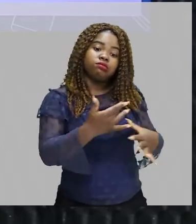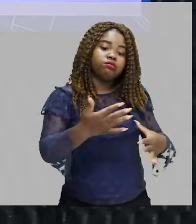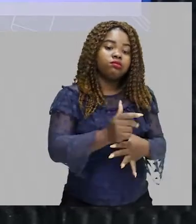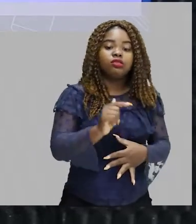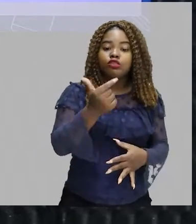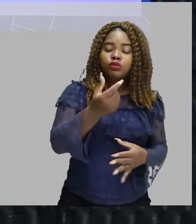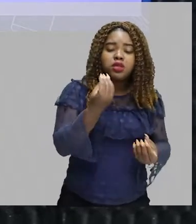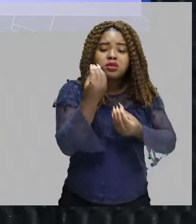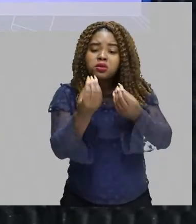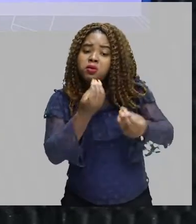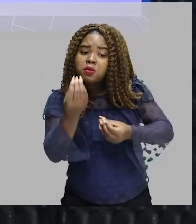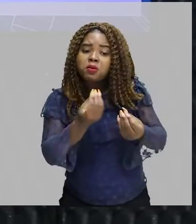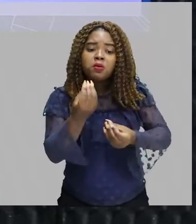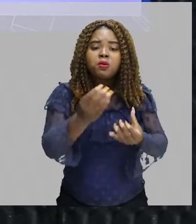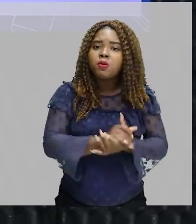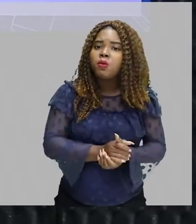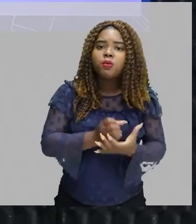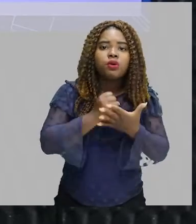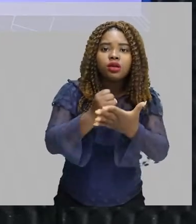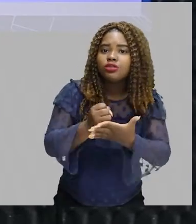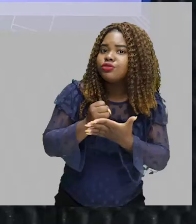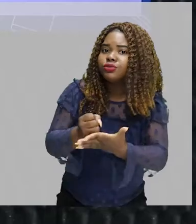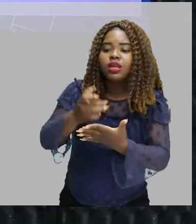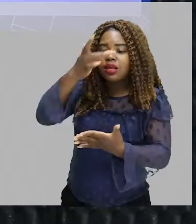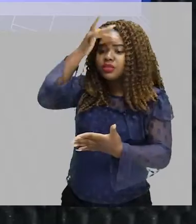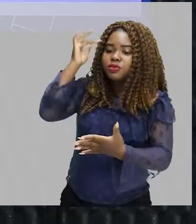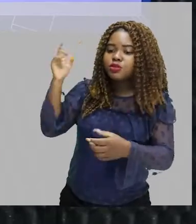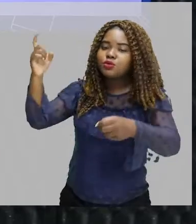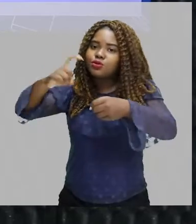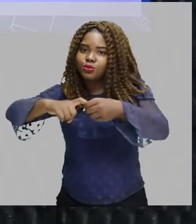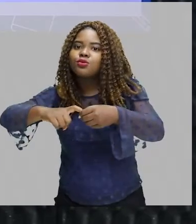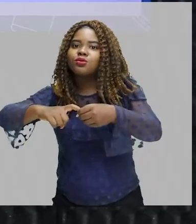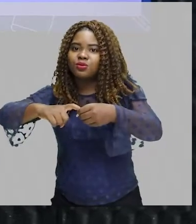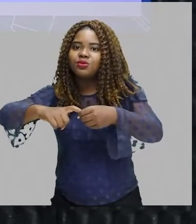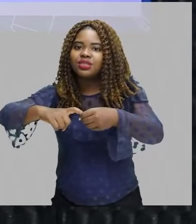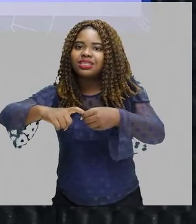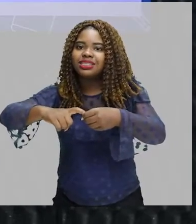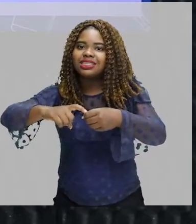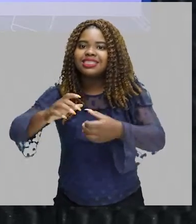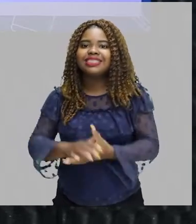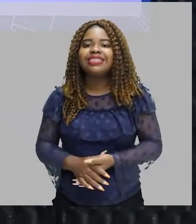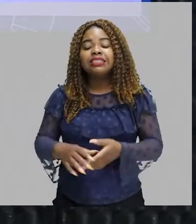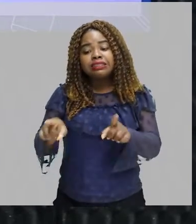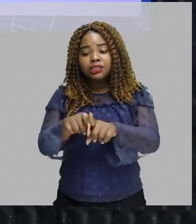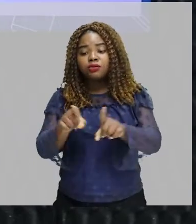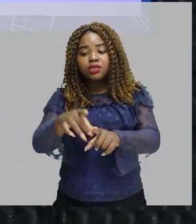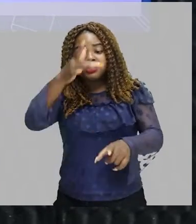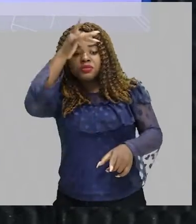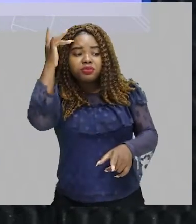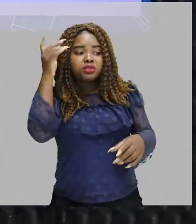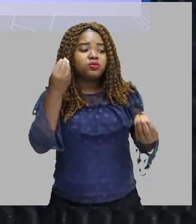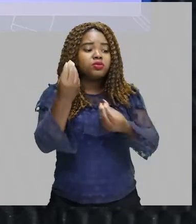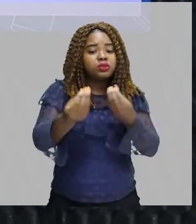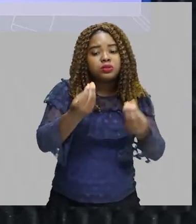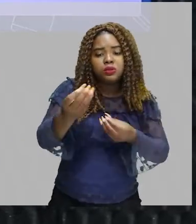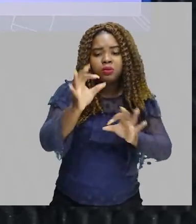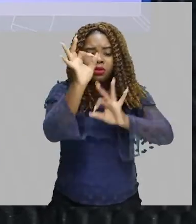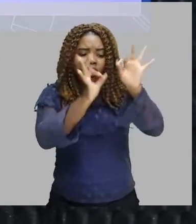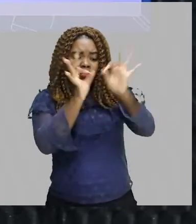e muitas vezes nem essas populações vão estar ali preparadas, quando a gente diz preparação